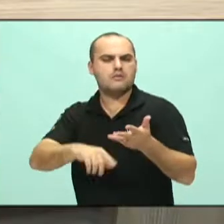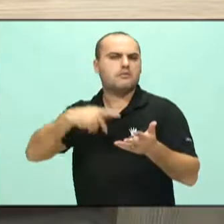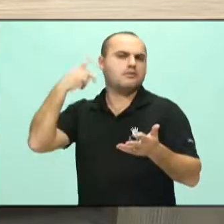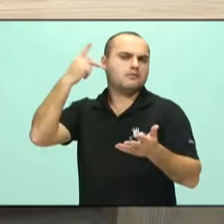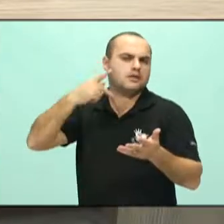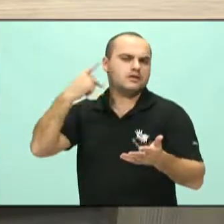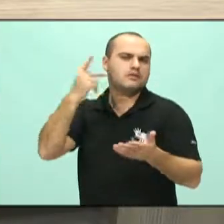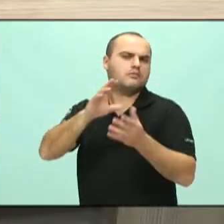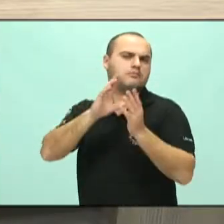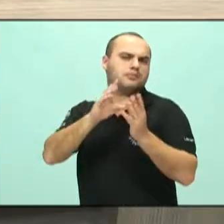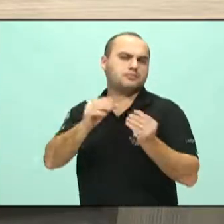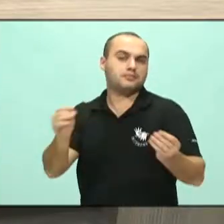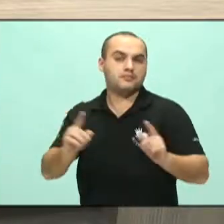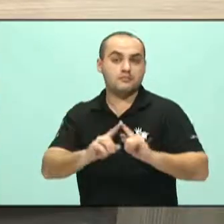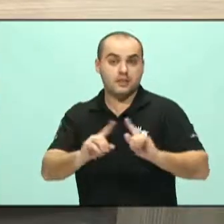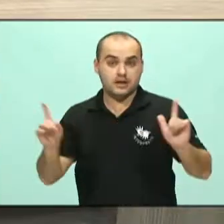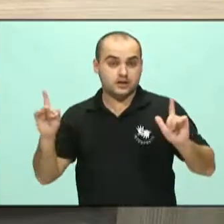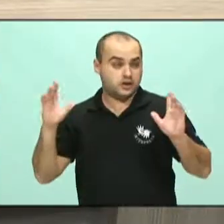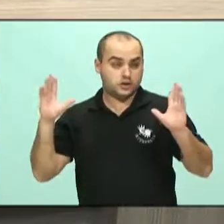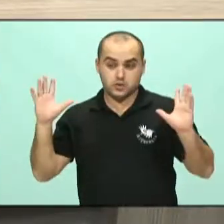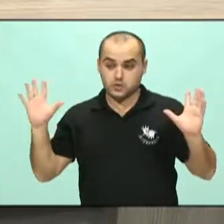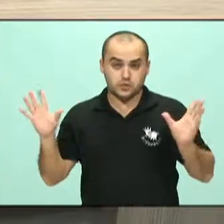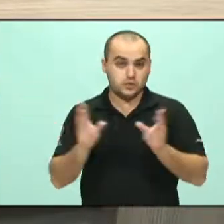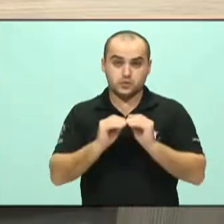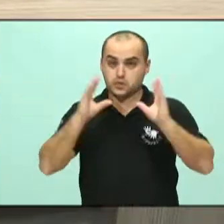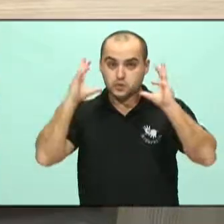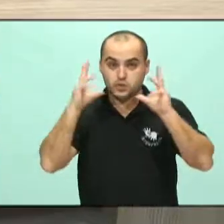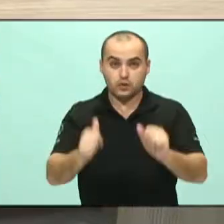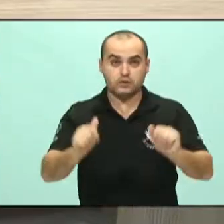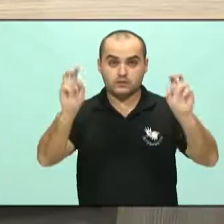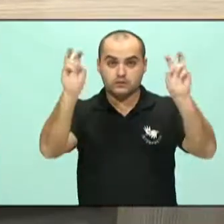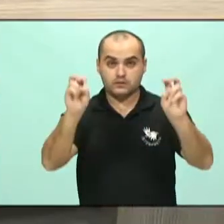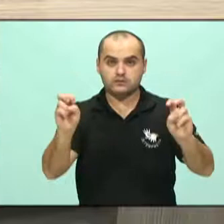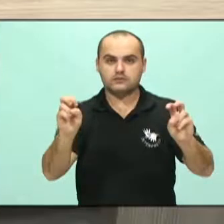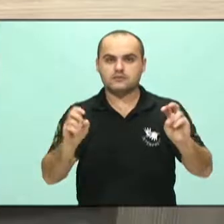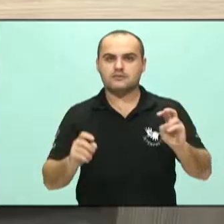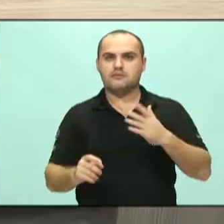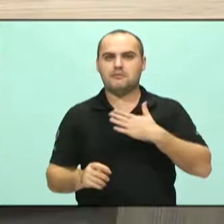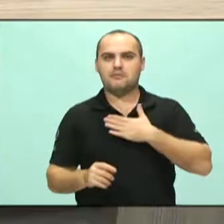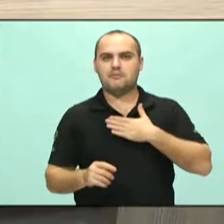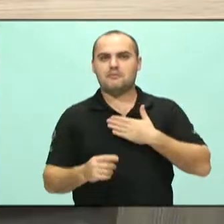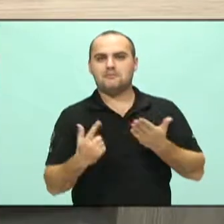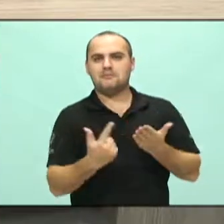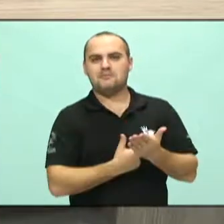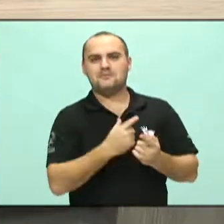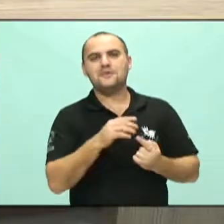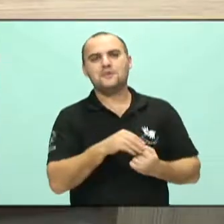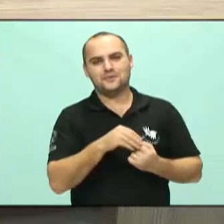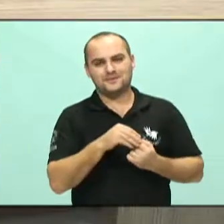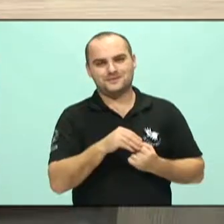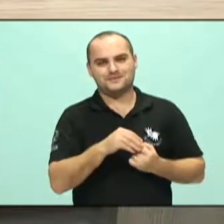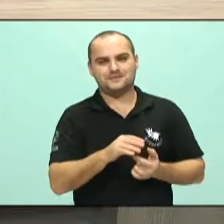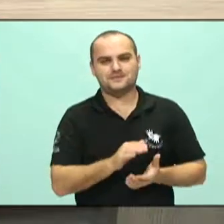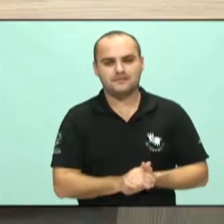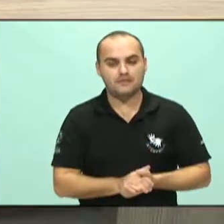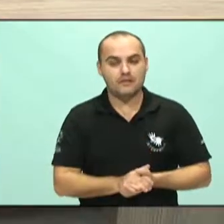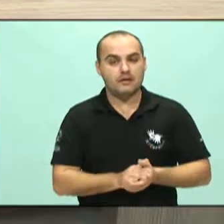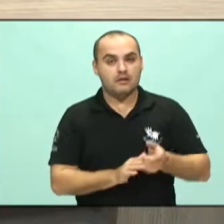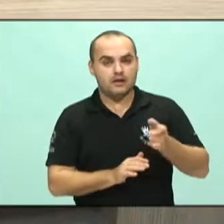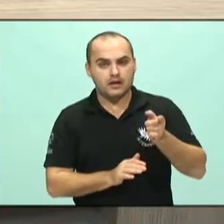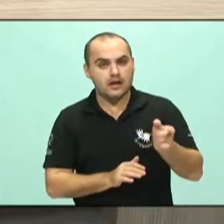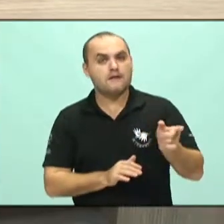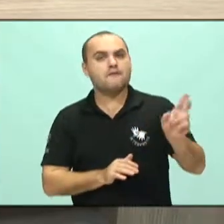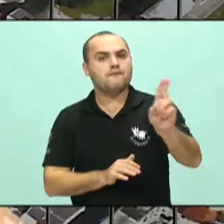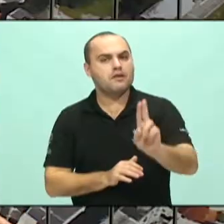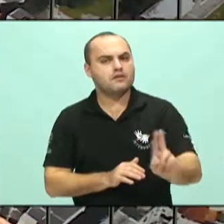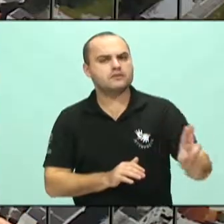que trate de todos os assuntos. O meu livro acabou sendo único. E ele se transformou num livro muito